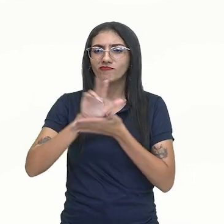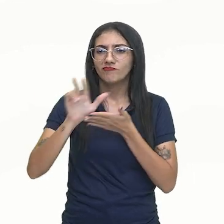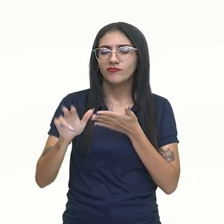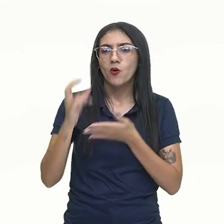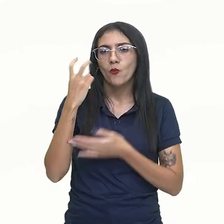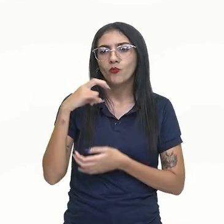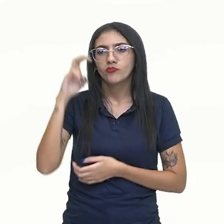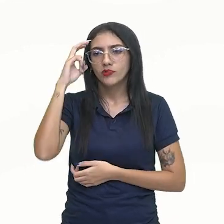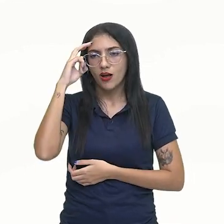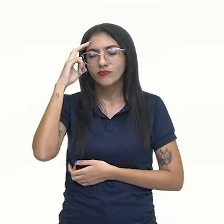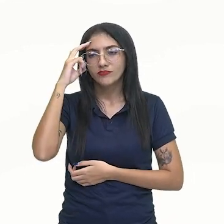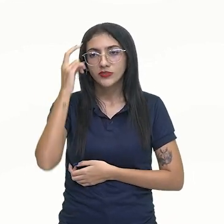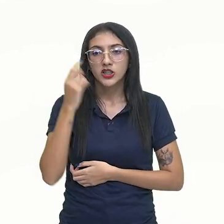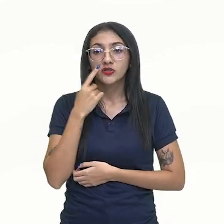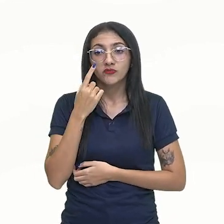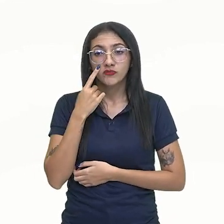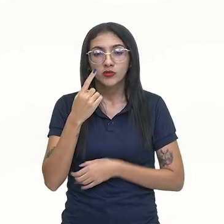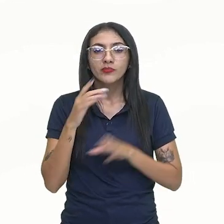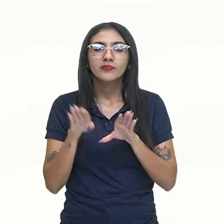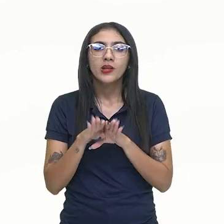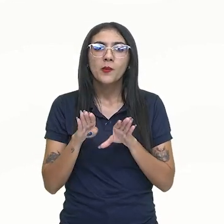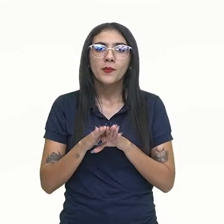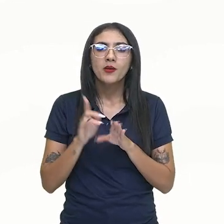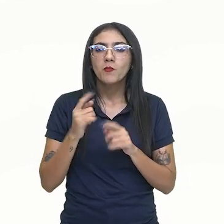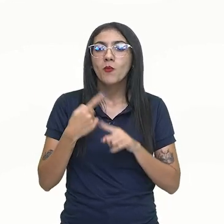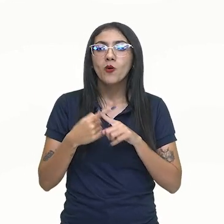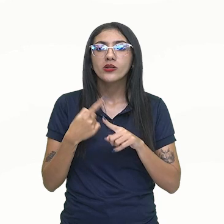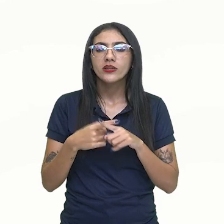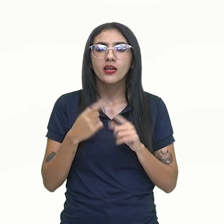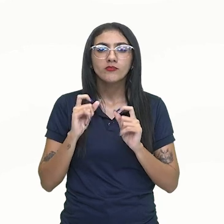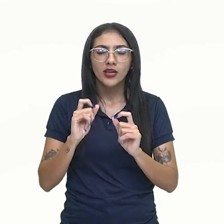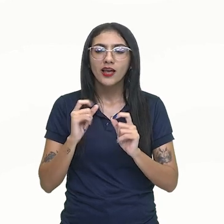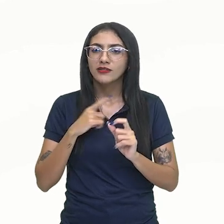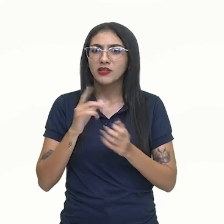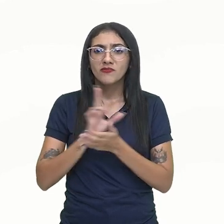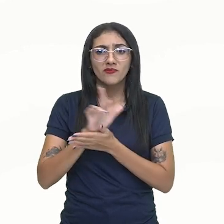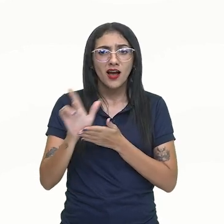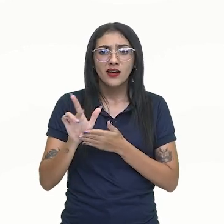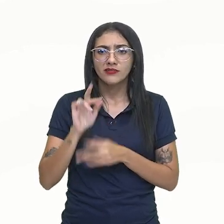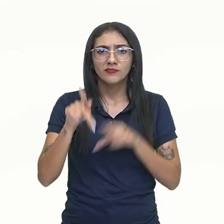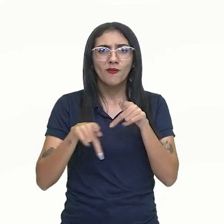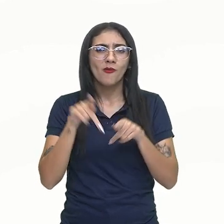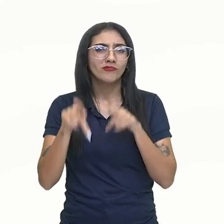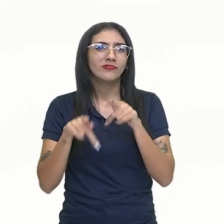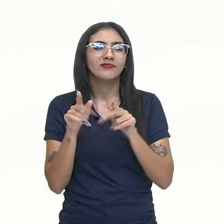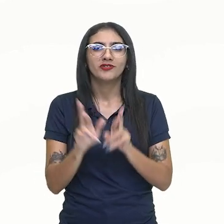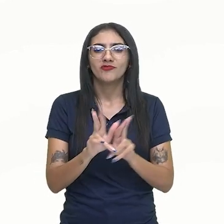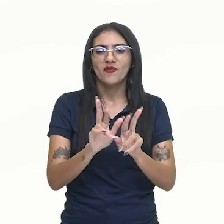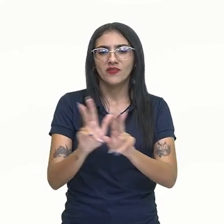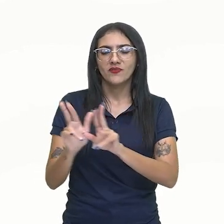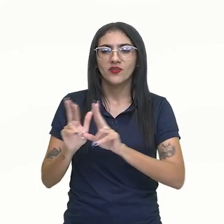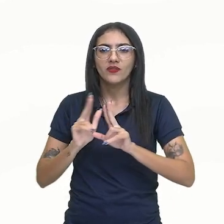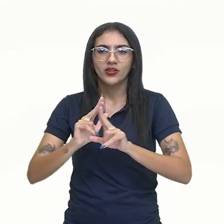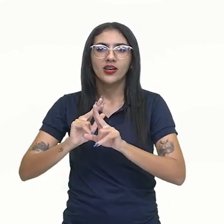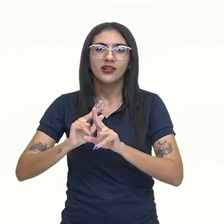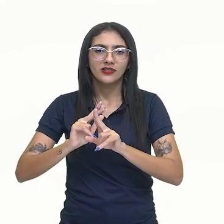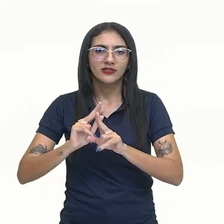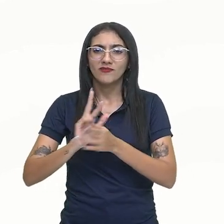vai observar, devido aqui a essa presença de outras culturas, de